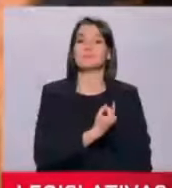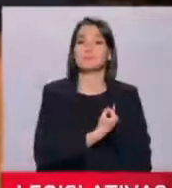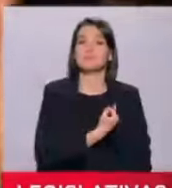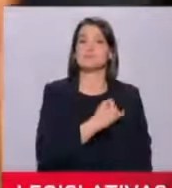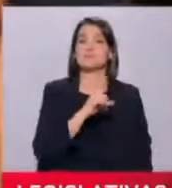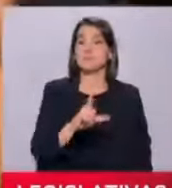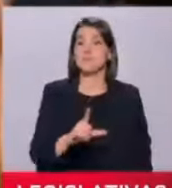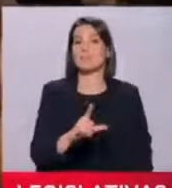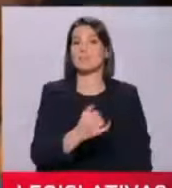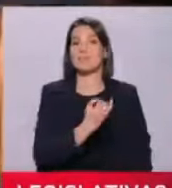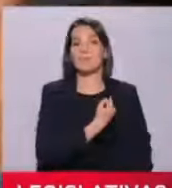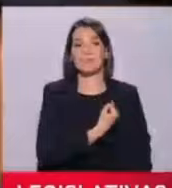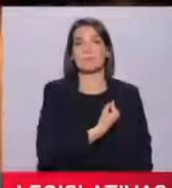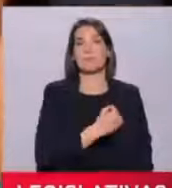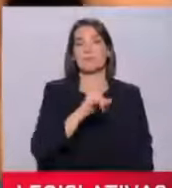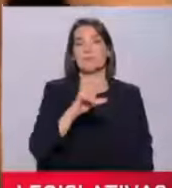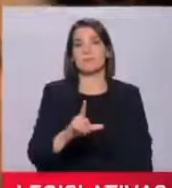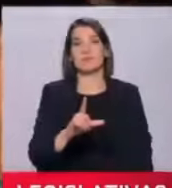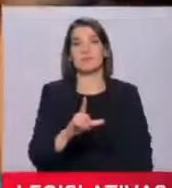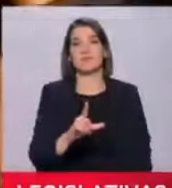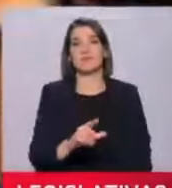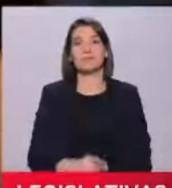E aí